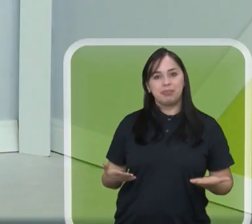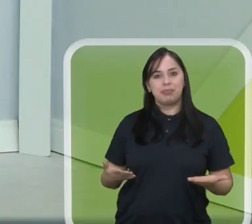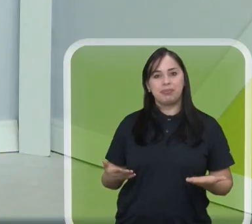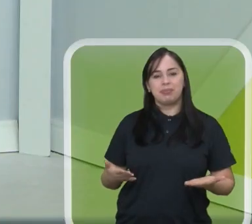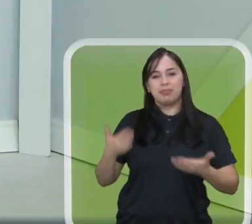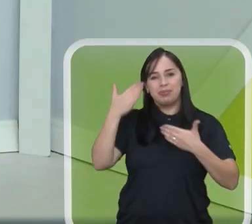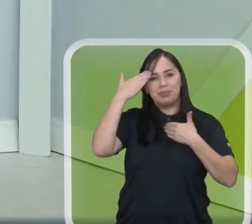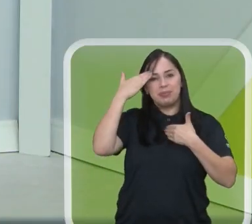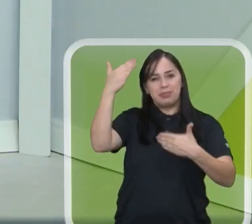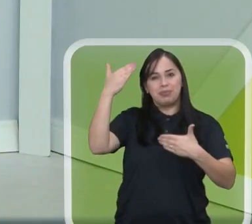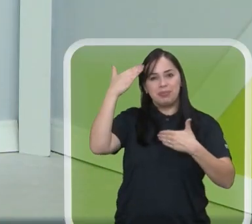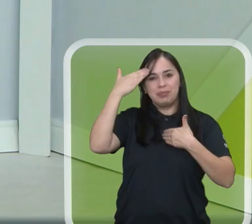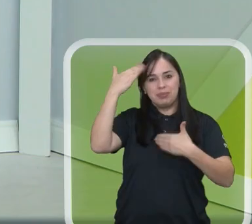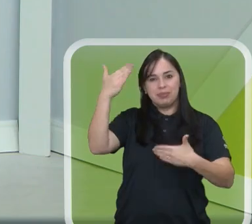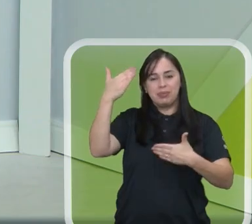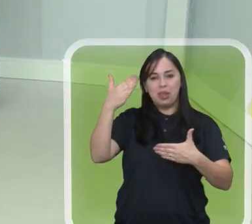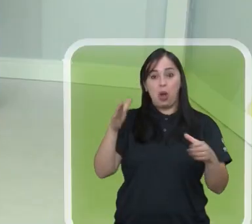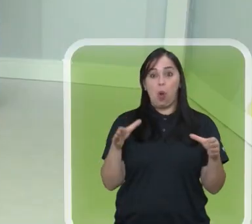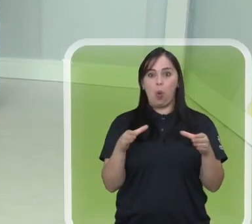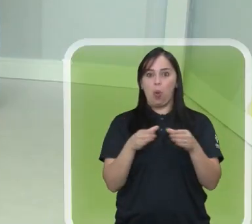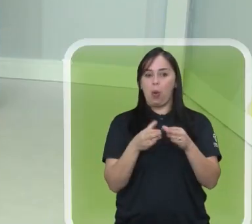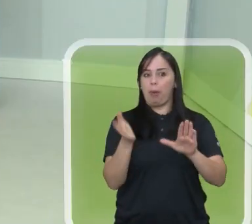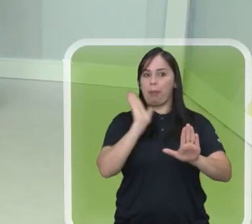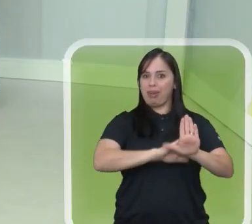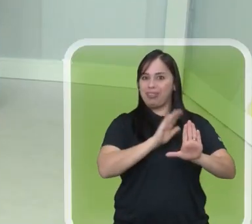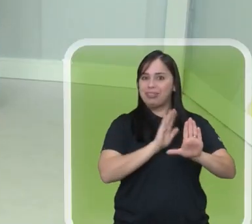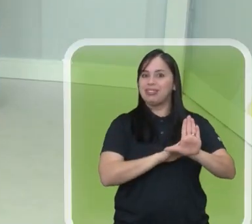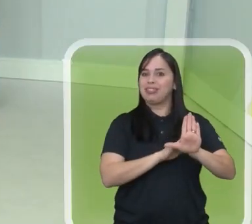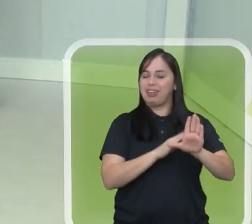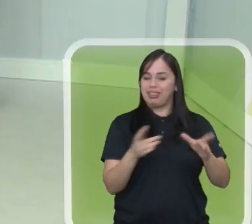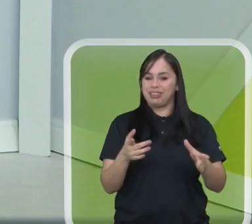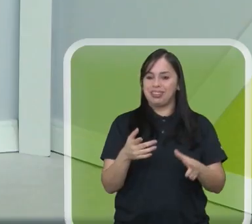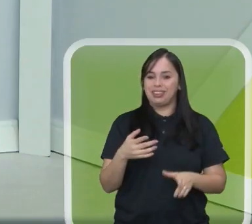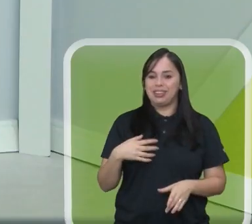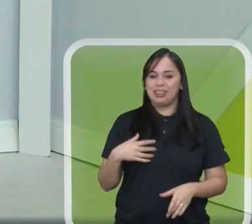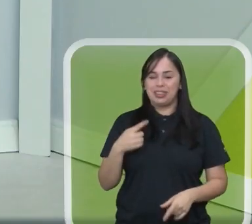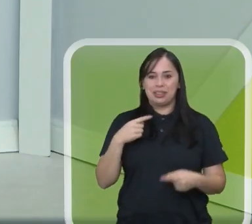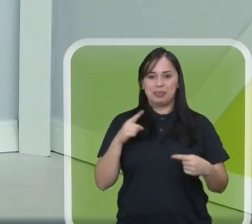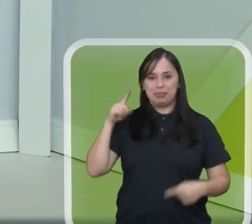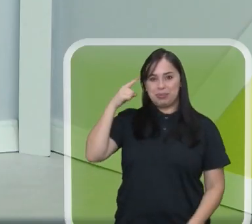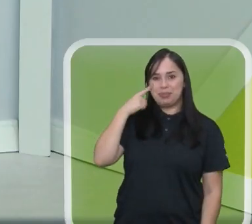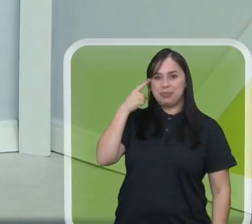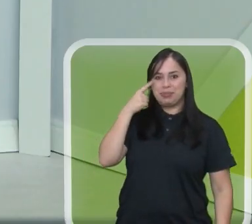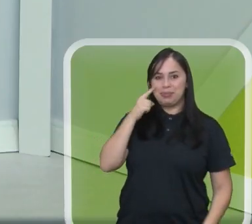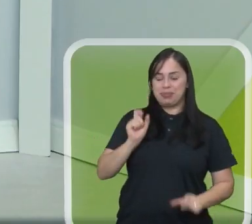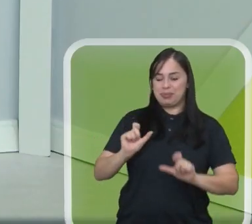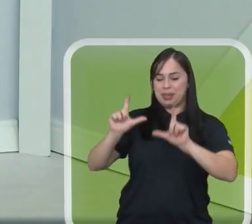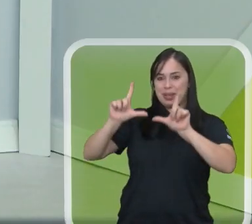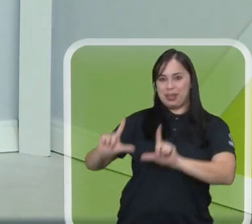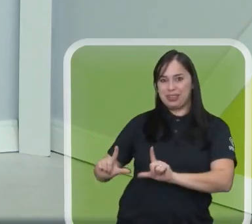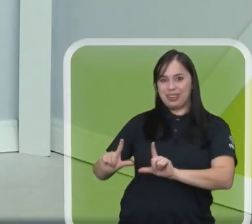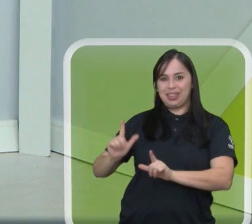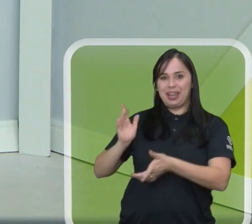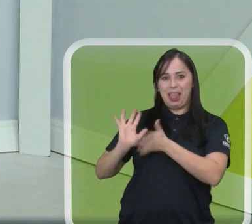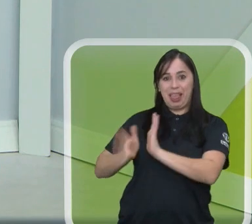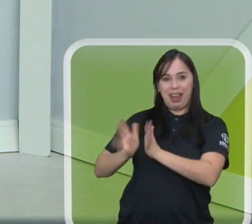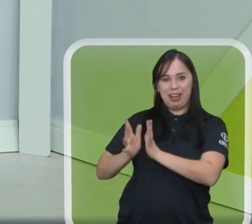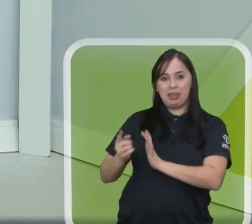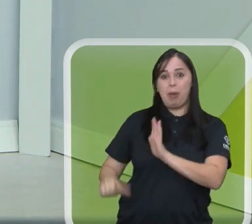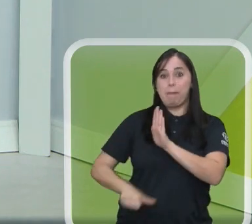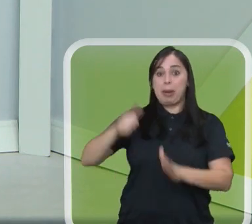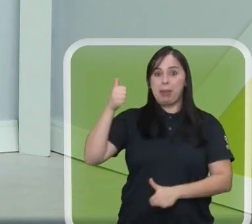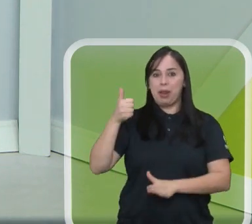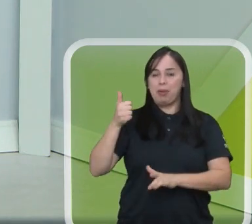quero agradecer toda a parte da produção, a galera. Vocês viram aqui, ó, aqui nesse cantinho aqui, ó, pessoal da Libras, tradução em Libras, o único